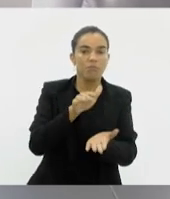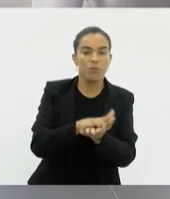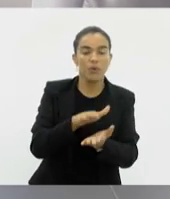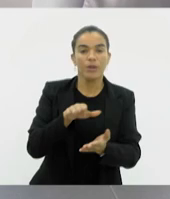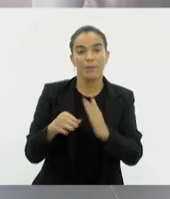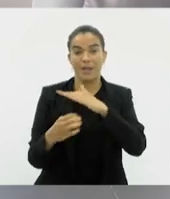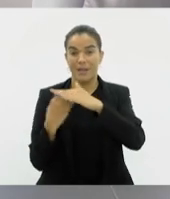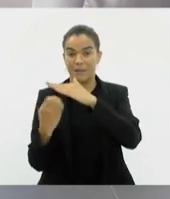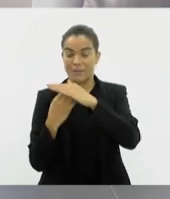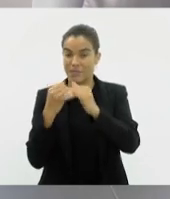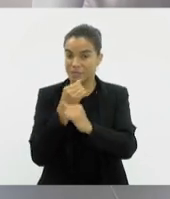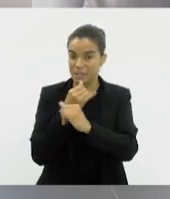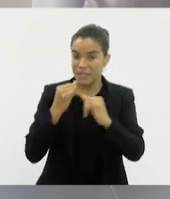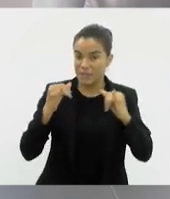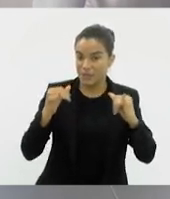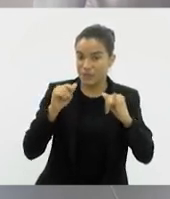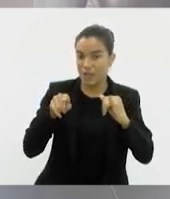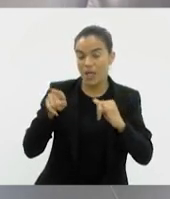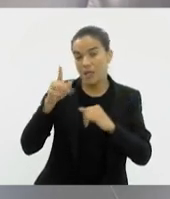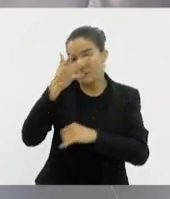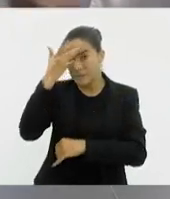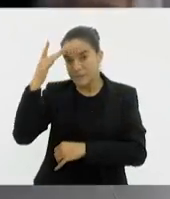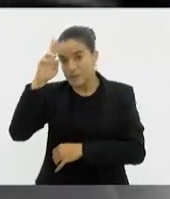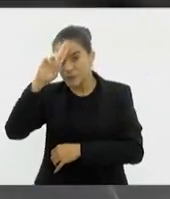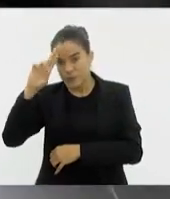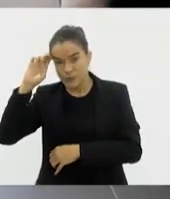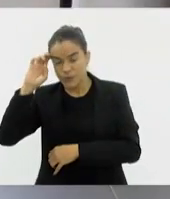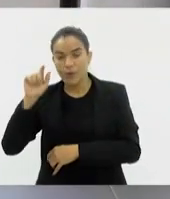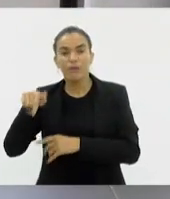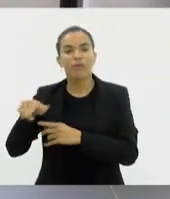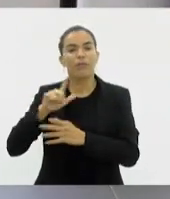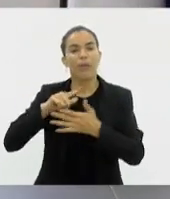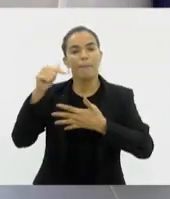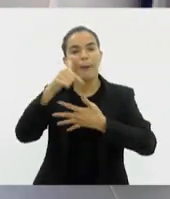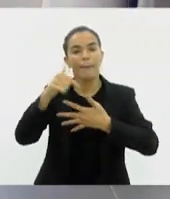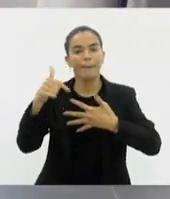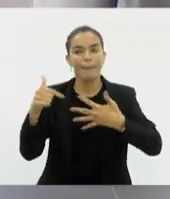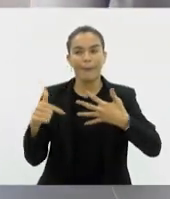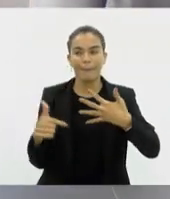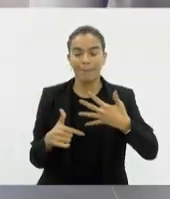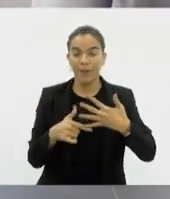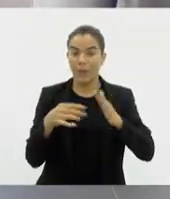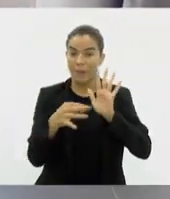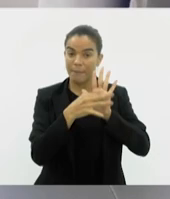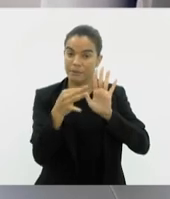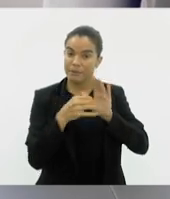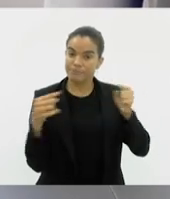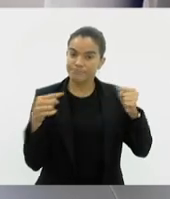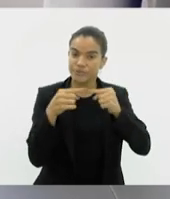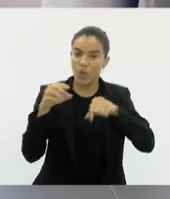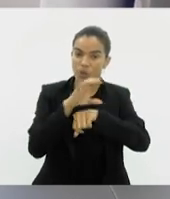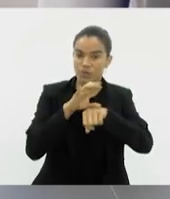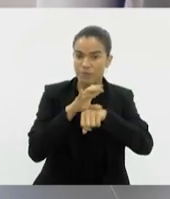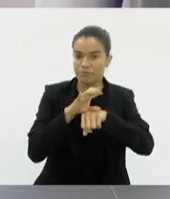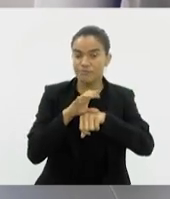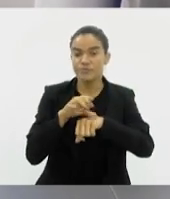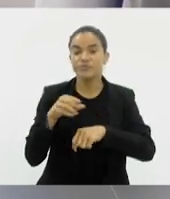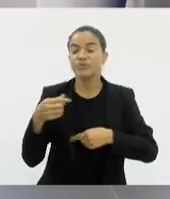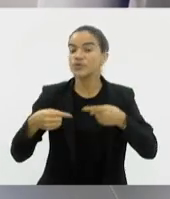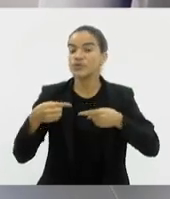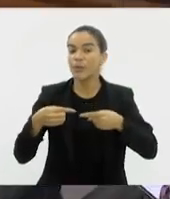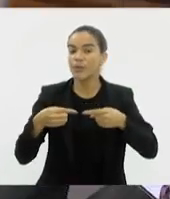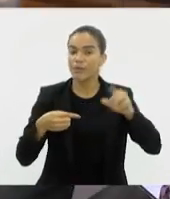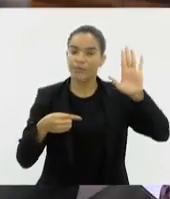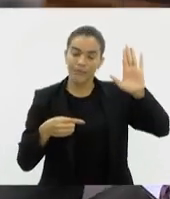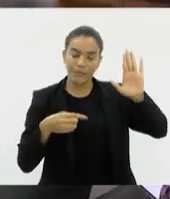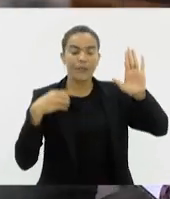pela concessionária de energia elétrica aos usuários nos casos que menciona. Parecer é pela constitucionalidade. Em discussão. Presidente. Para